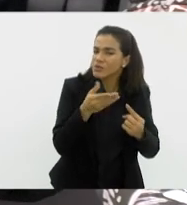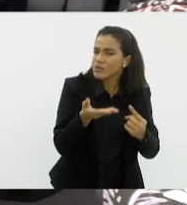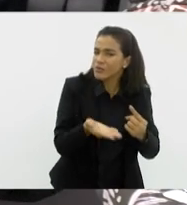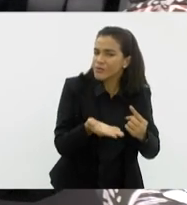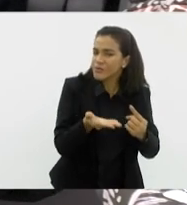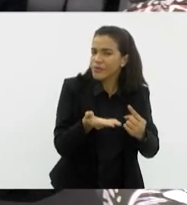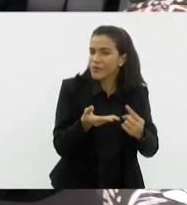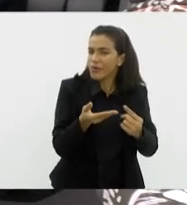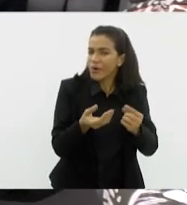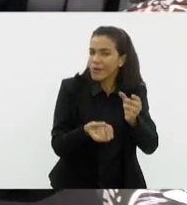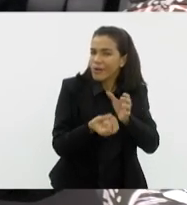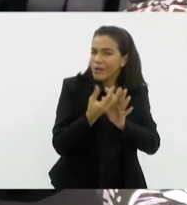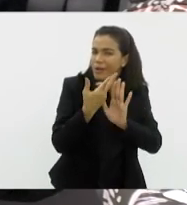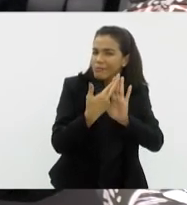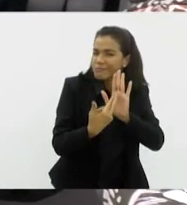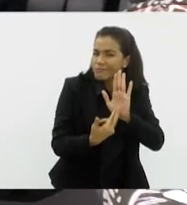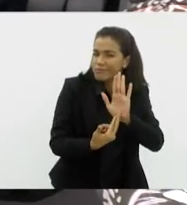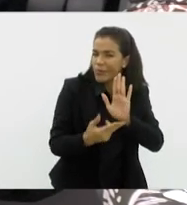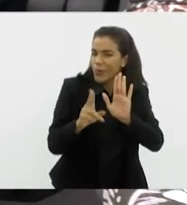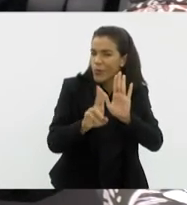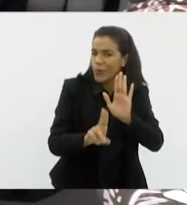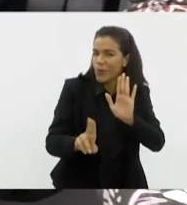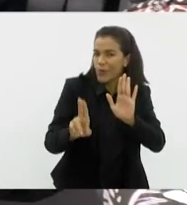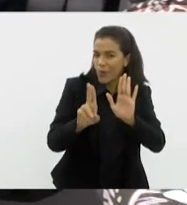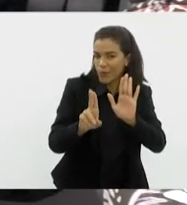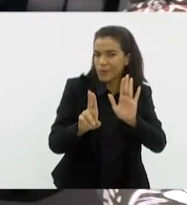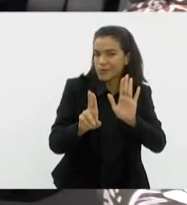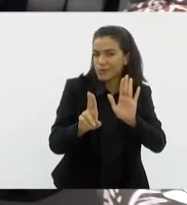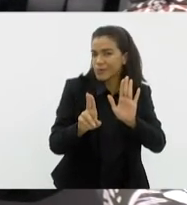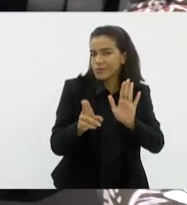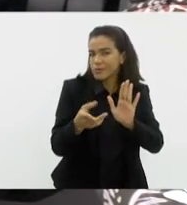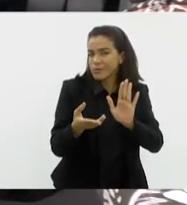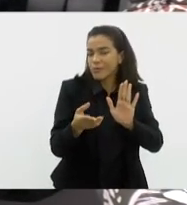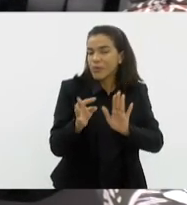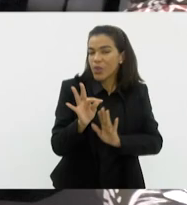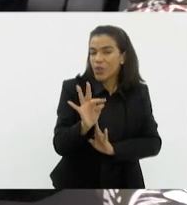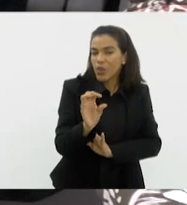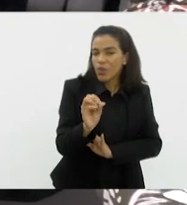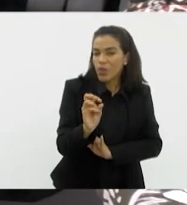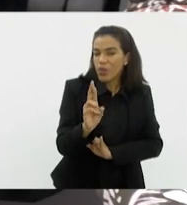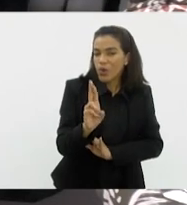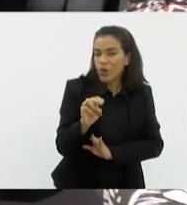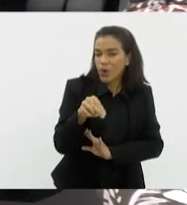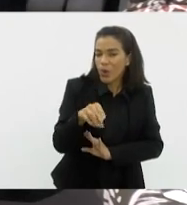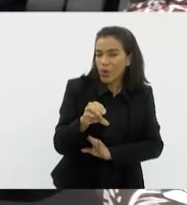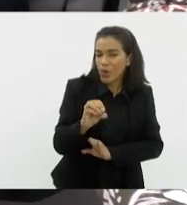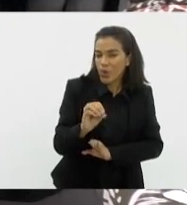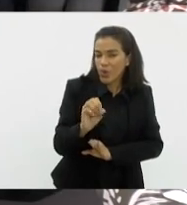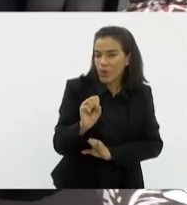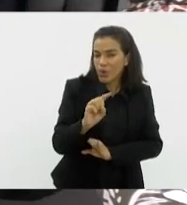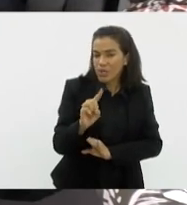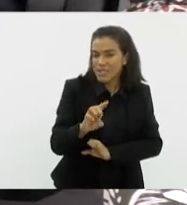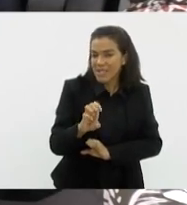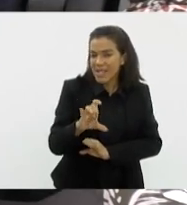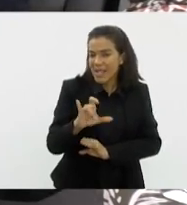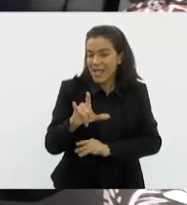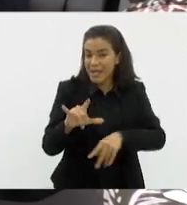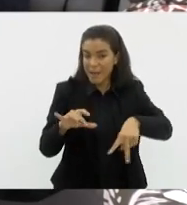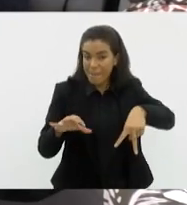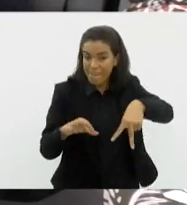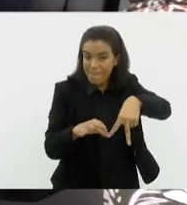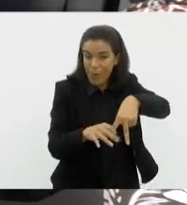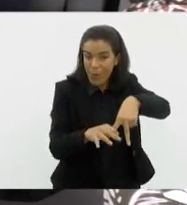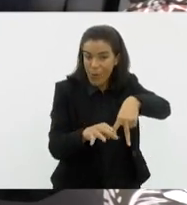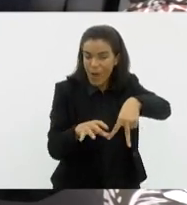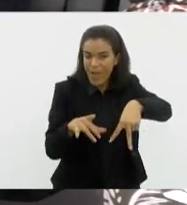a regulamentação do uso da tornozeleira eletrônica, né, dialogando com a lei de execuções penais, mas